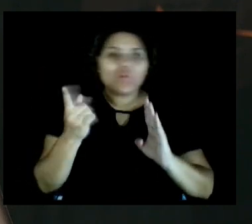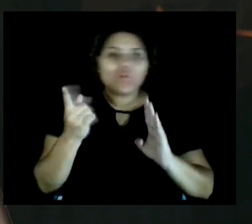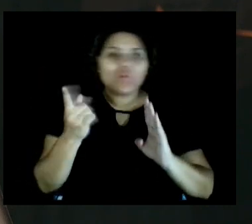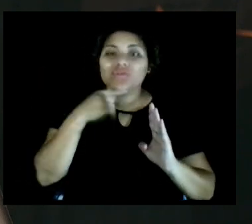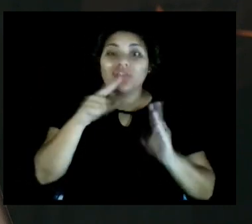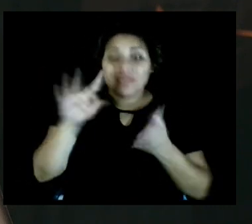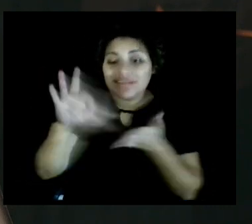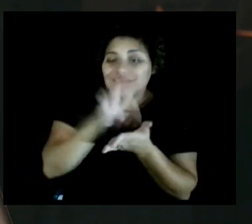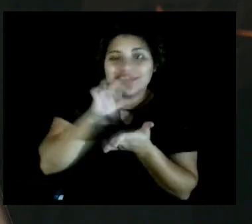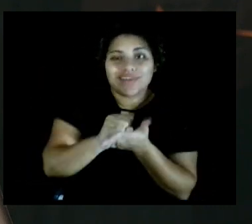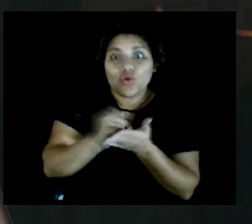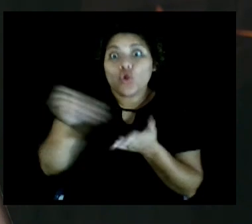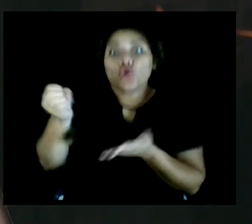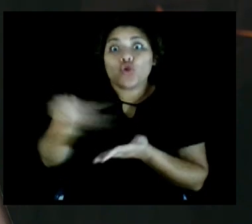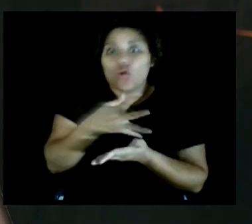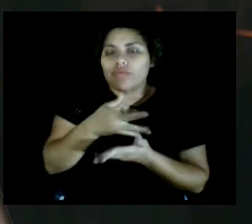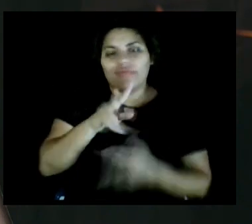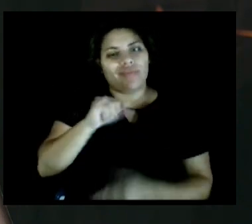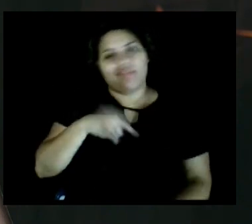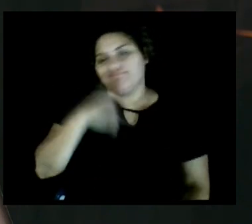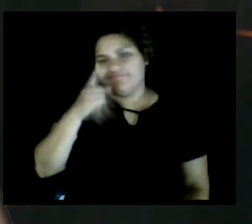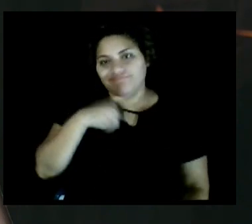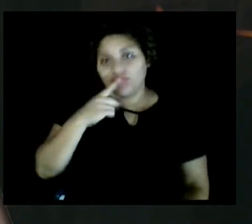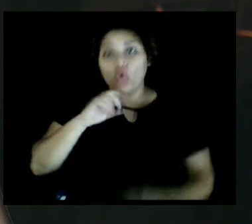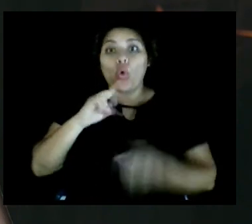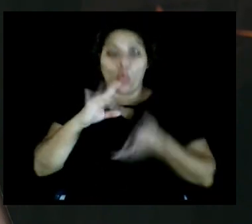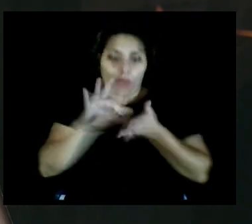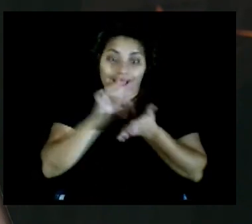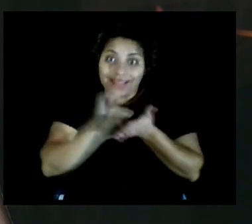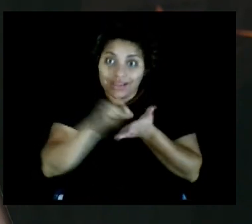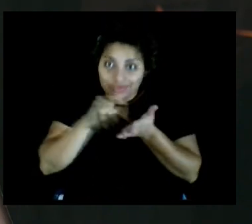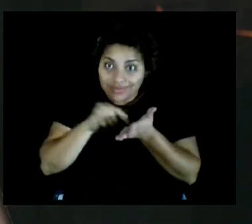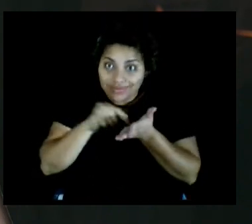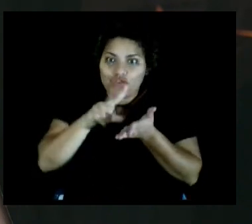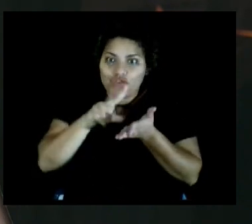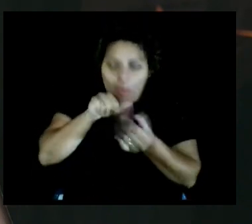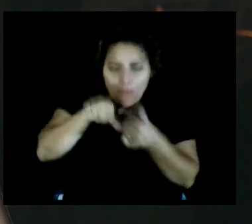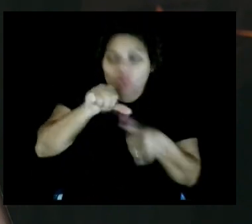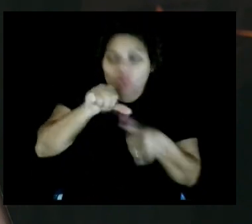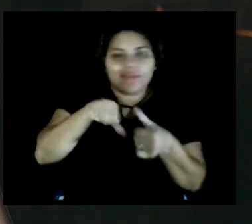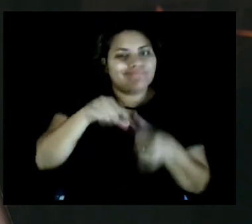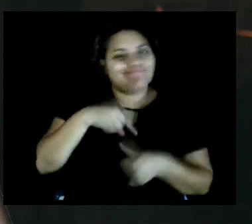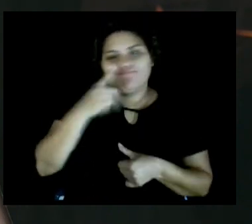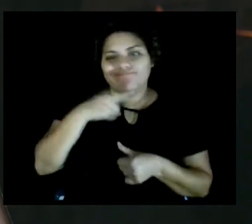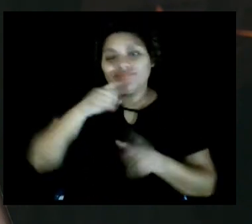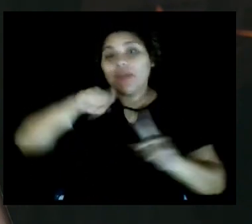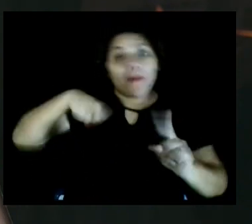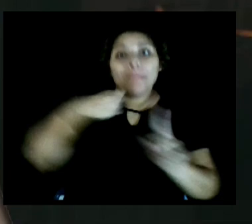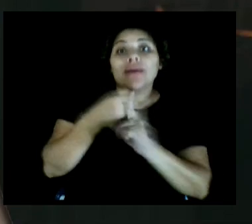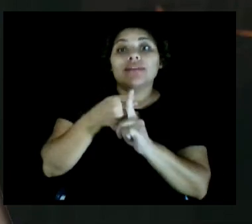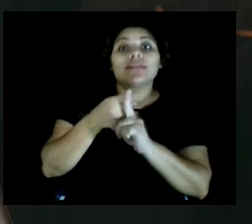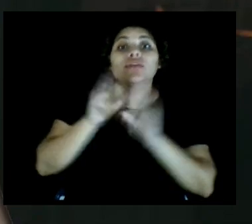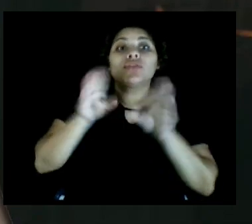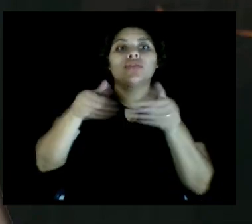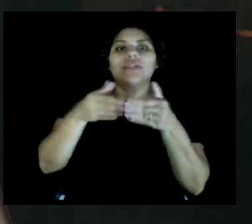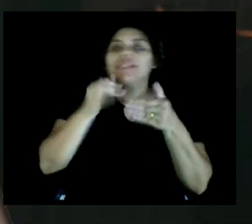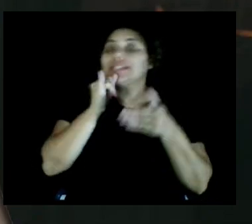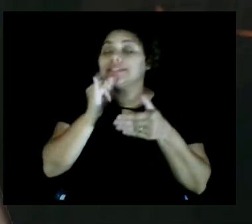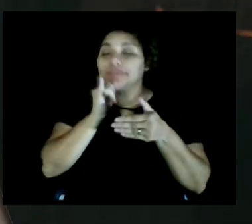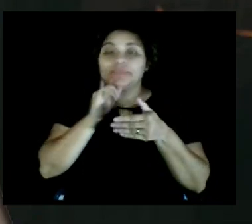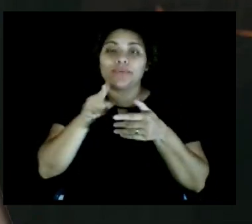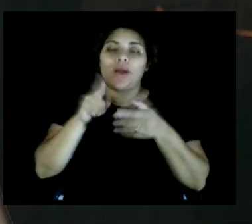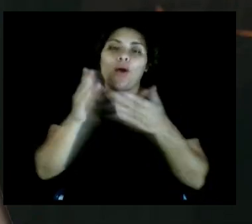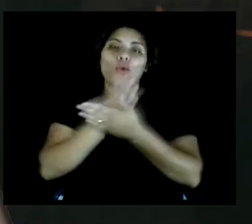ou alterações no cadastro, impactando diretamente o acesso a programas sociais, como Bolsa Família, Pé de